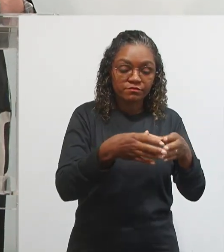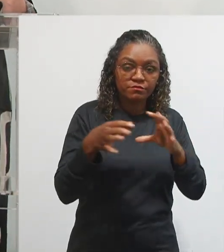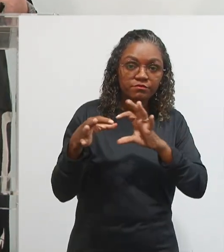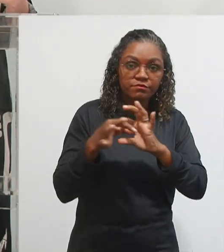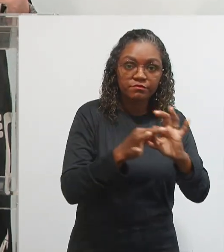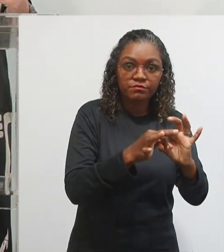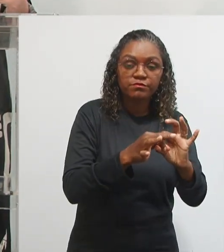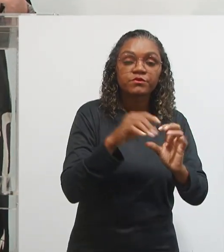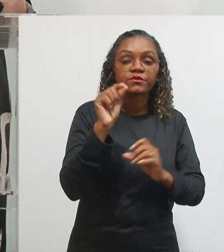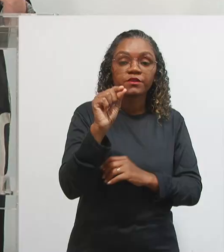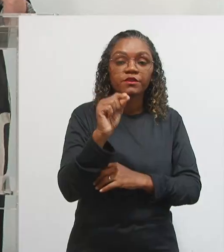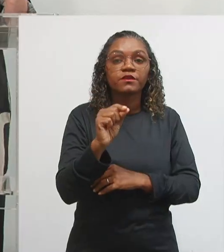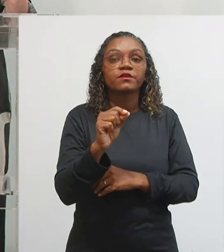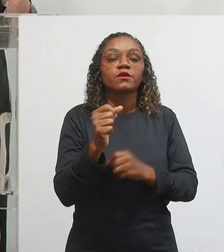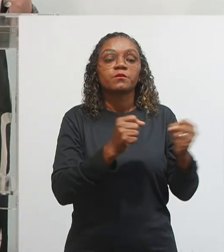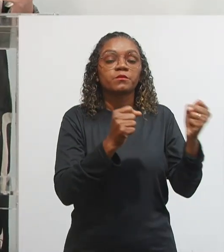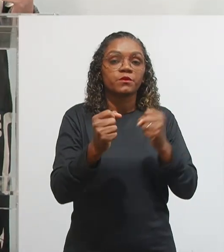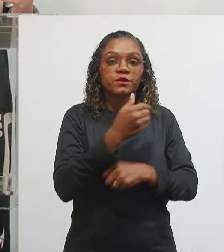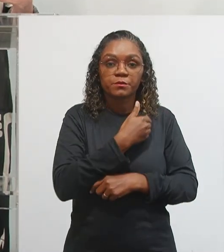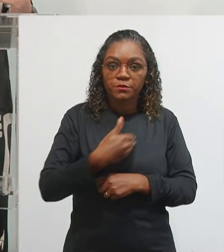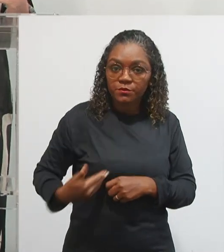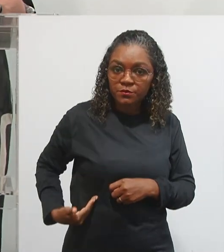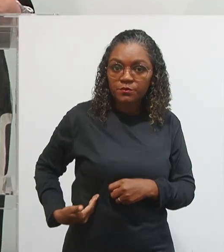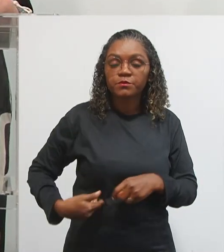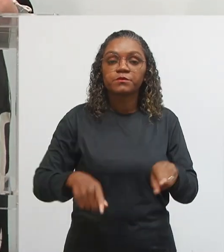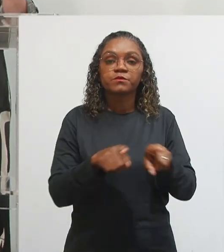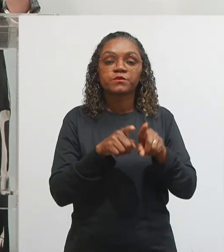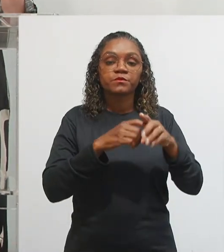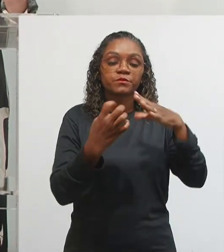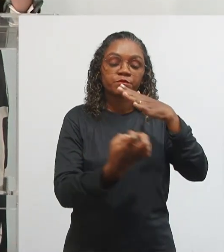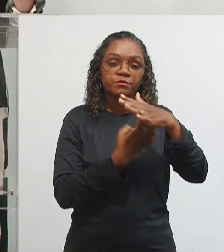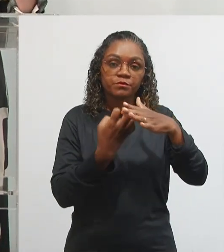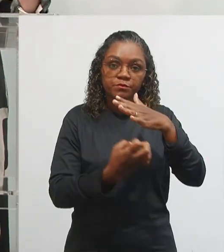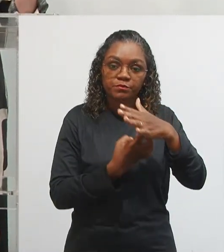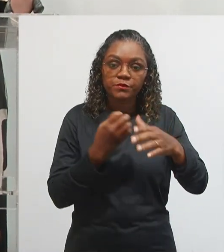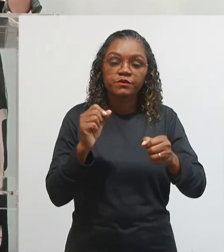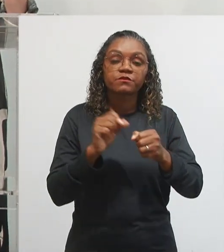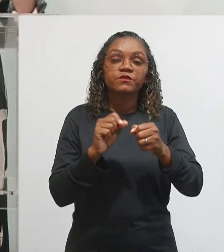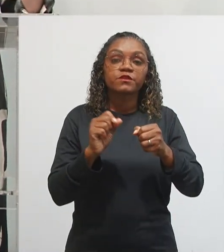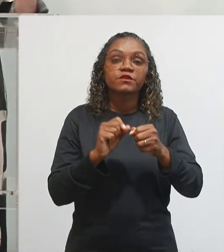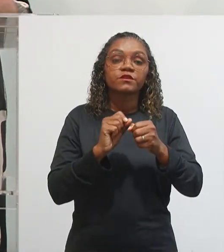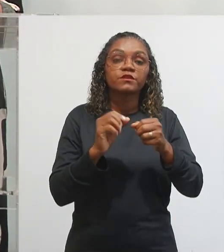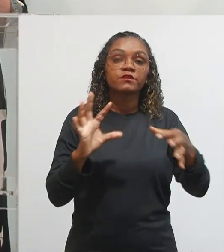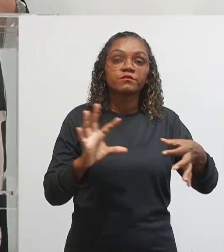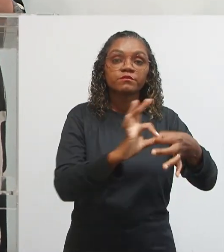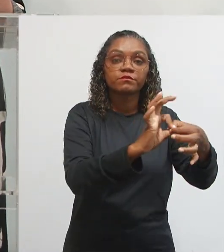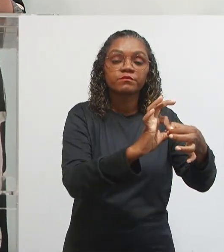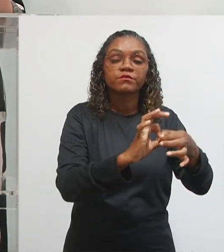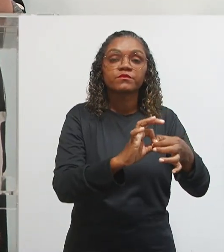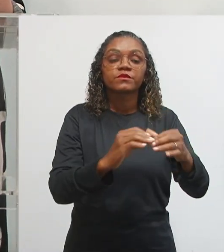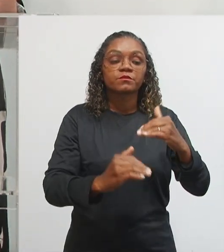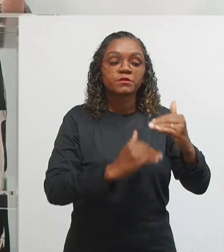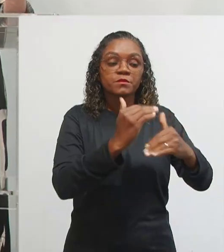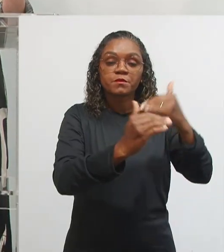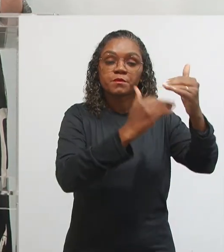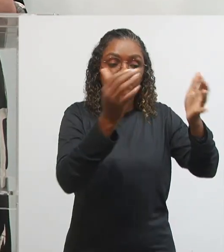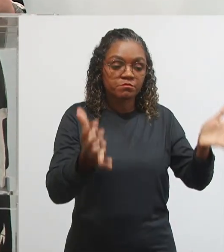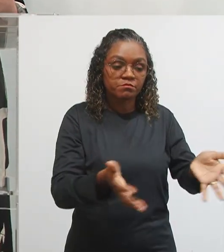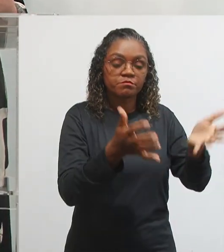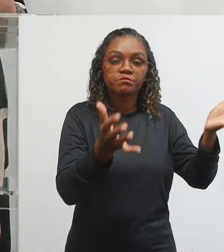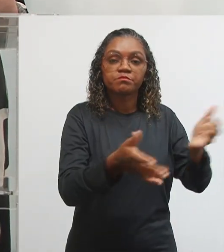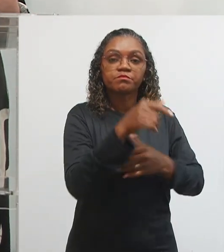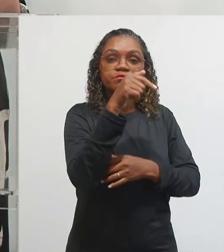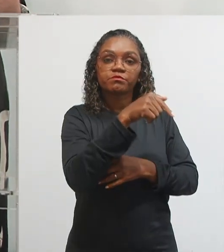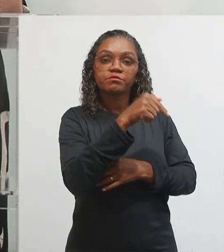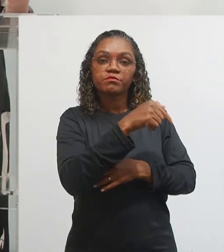cidades, com o poder público do estado e todas as empresas dessas cidades, elas se reuniram para promover esse local,